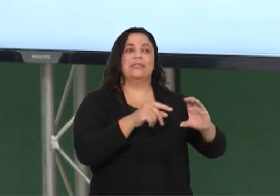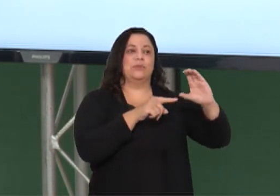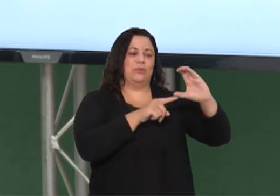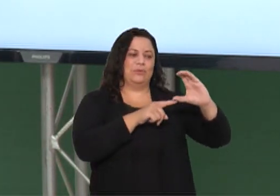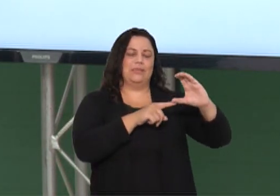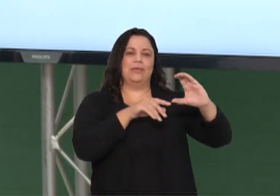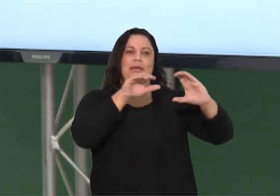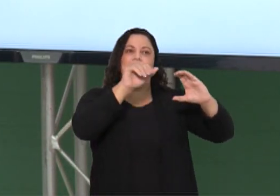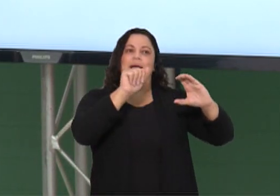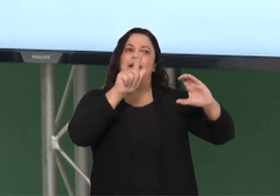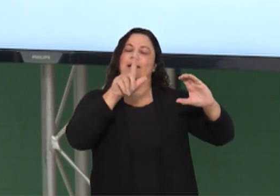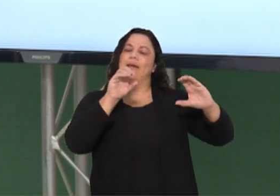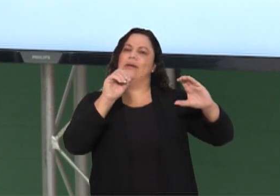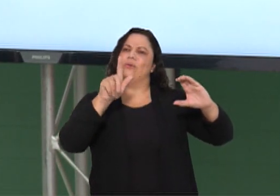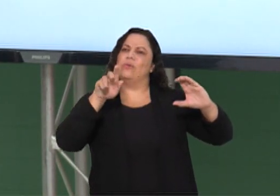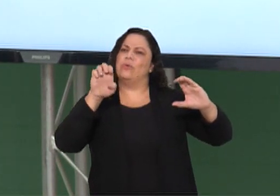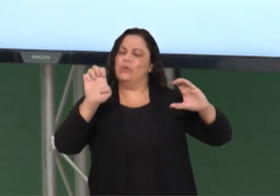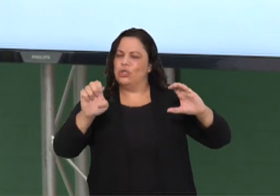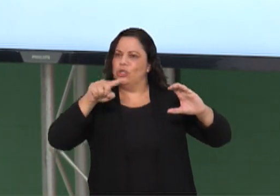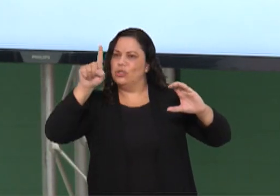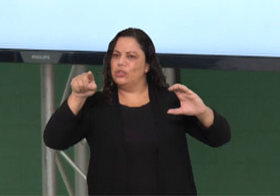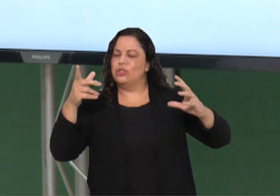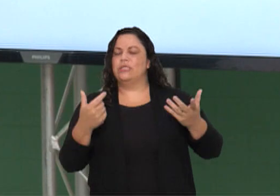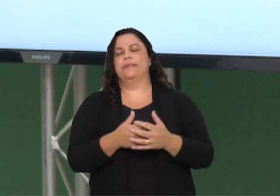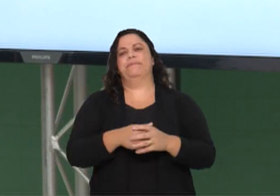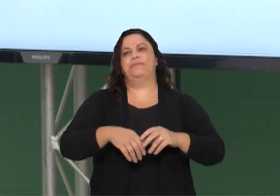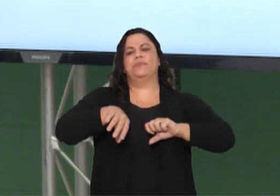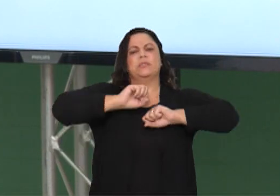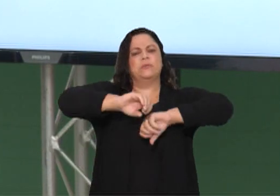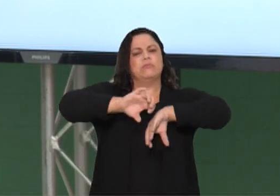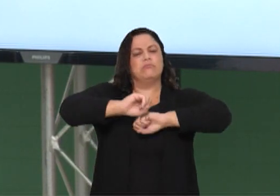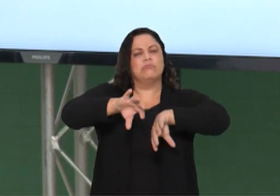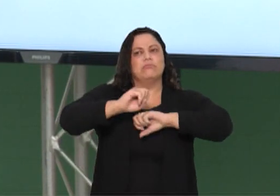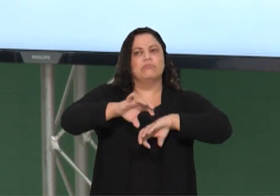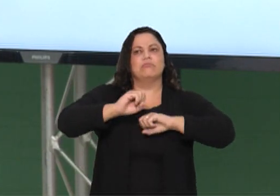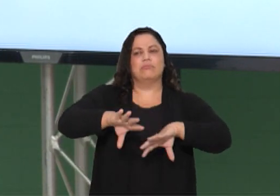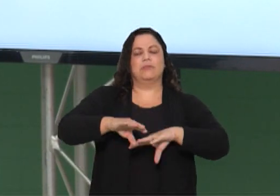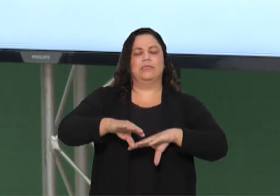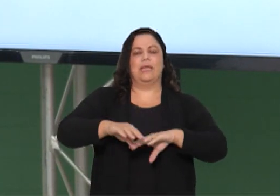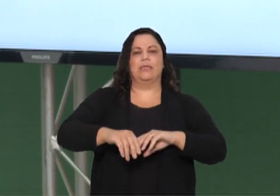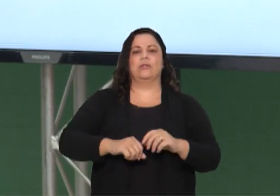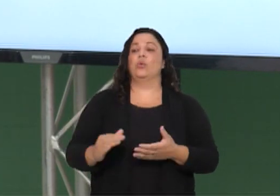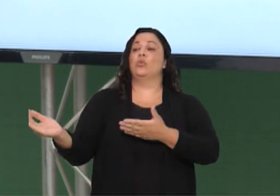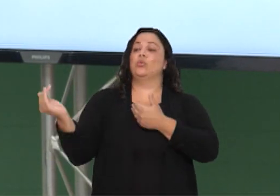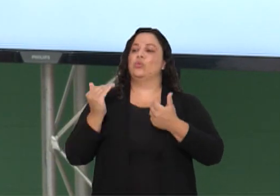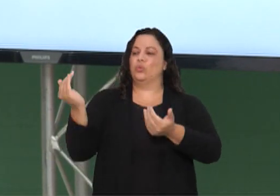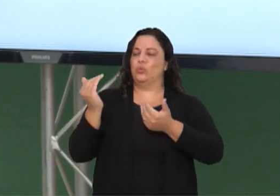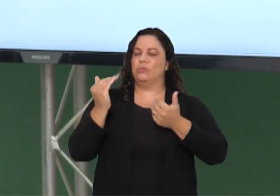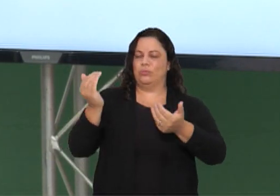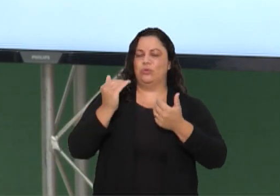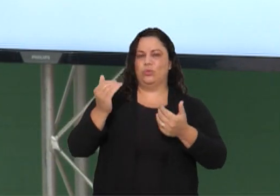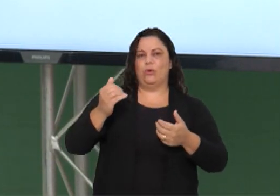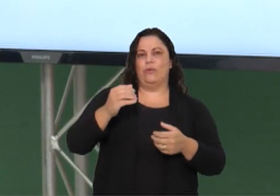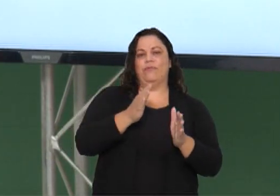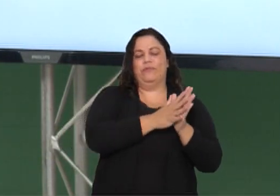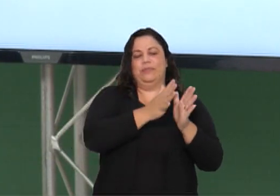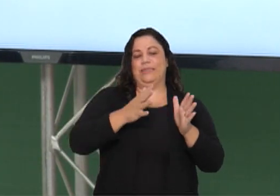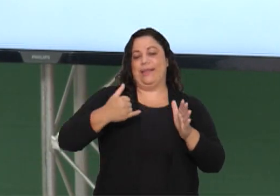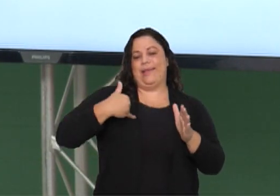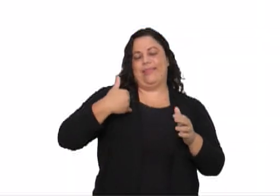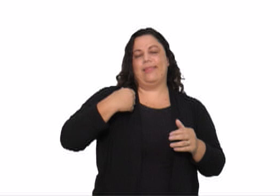Agogê. Chamados campos de treinamentos, né, do governo. Era do governo que fazia os treinamentos dos jovens de 7 a 17 anos em